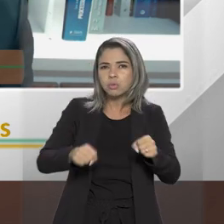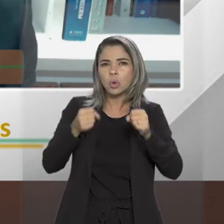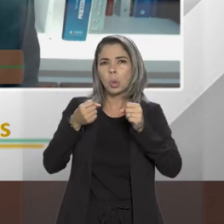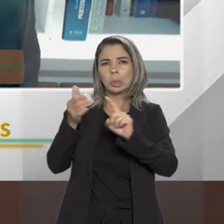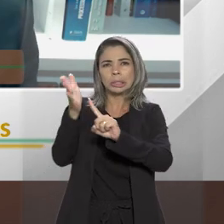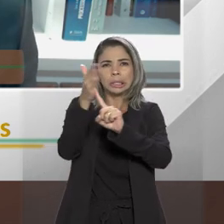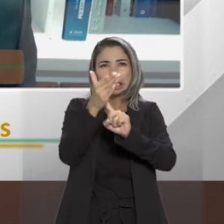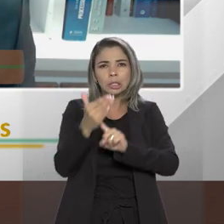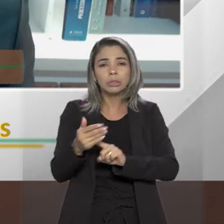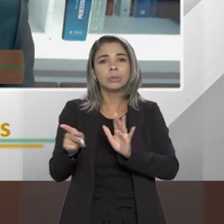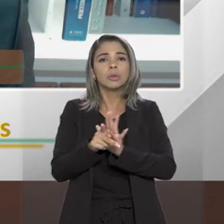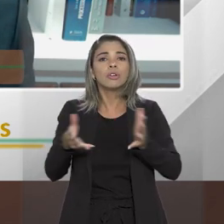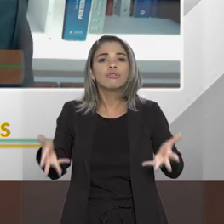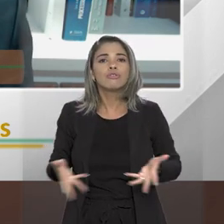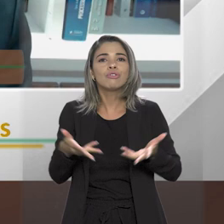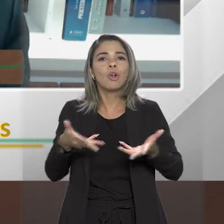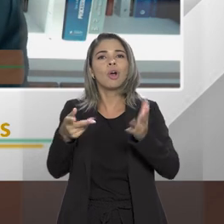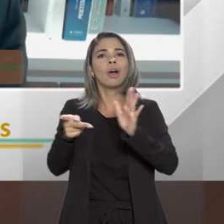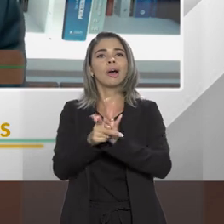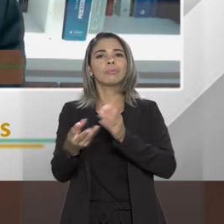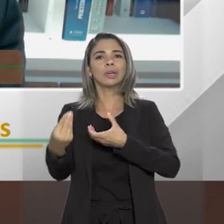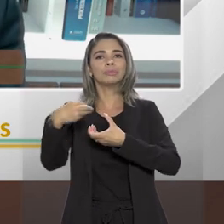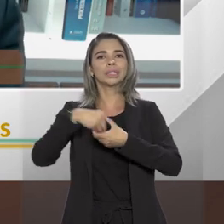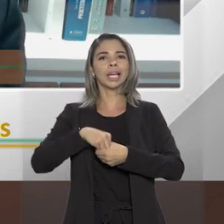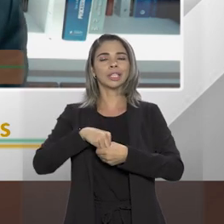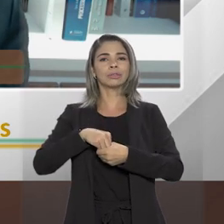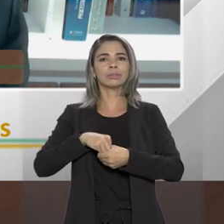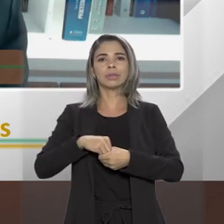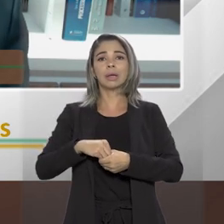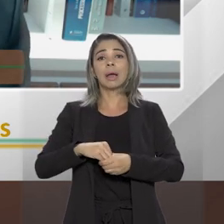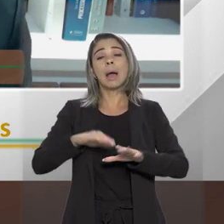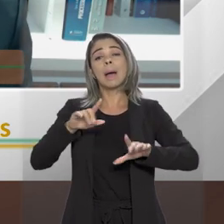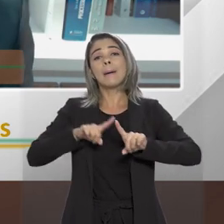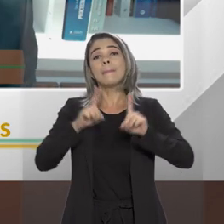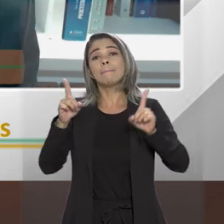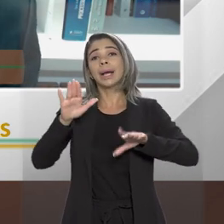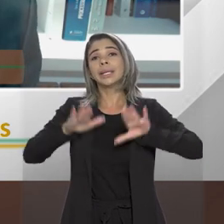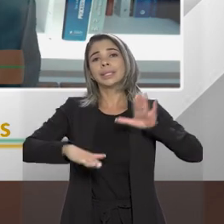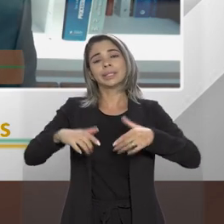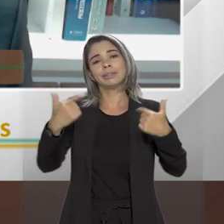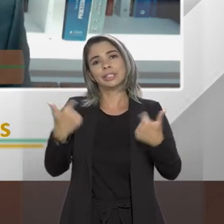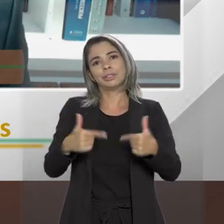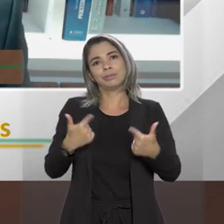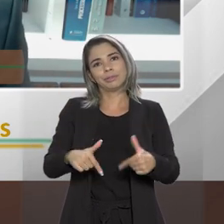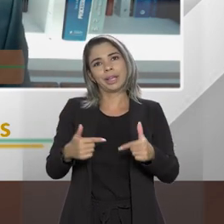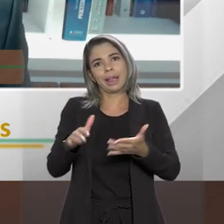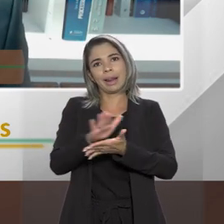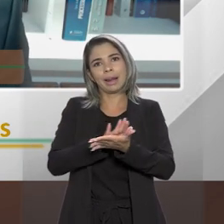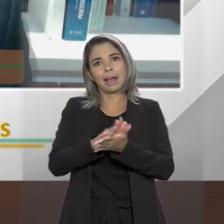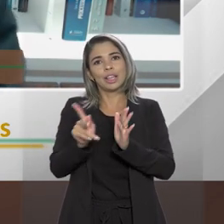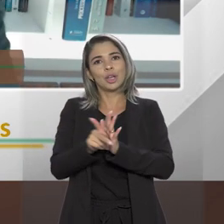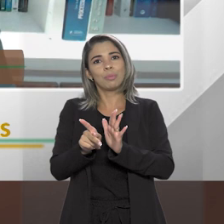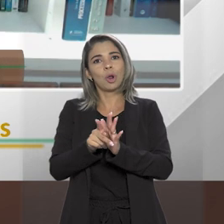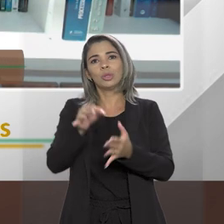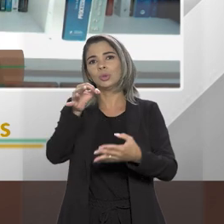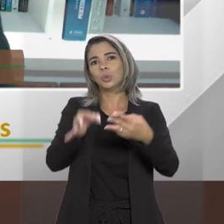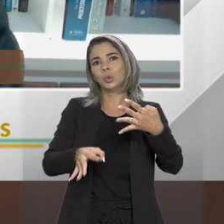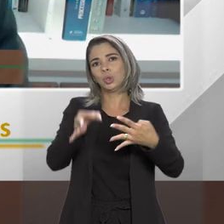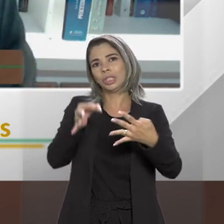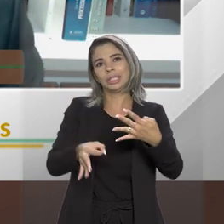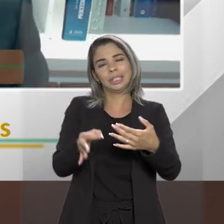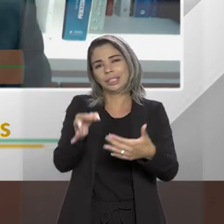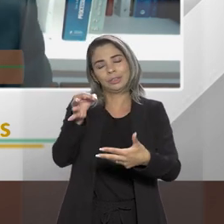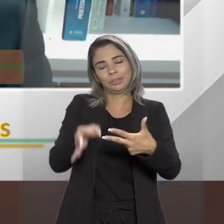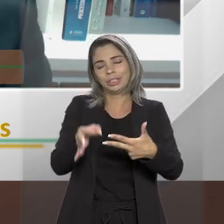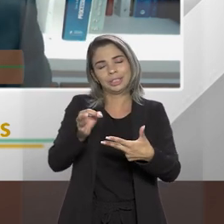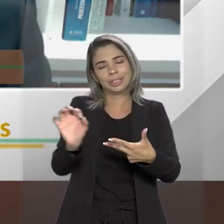para fomentar a autocomposição, sem que haja, inclusive, a necessidade de que isso seja levado ao Poder Judiciário. E aí, então, passando